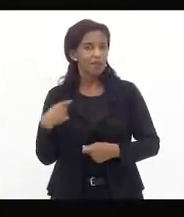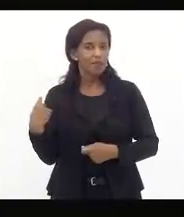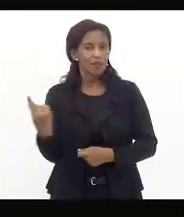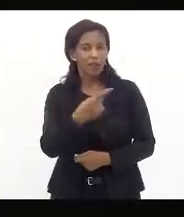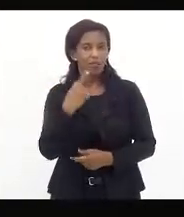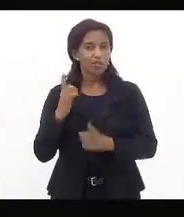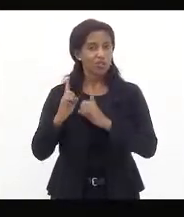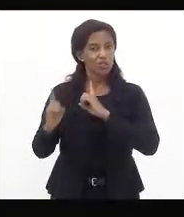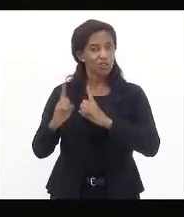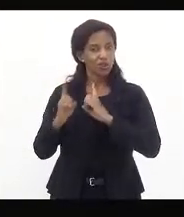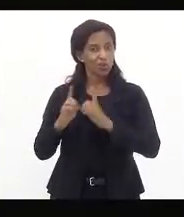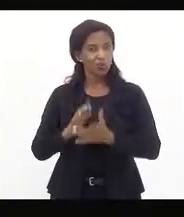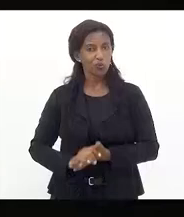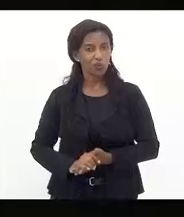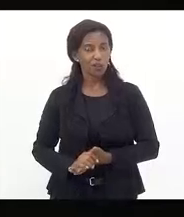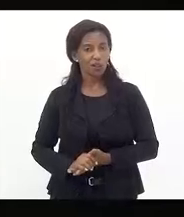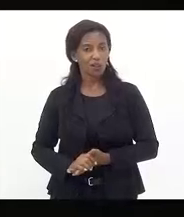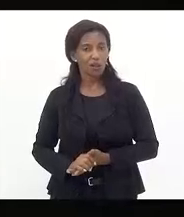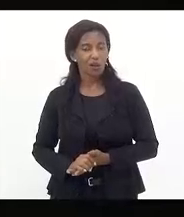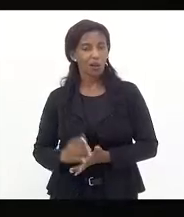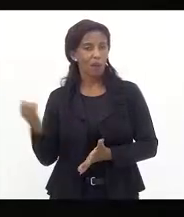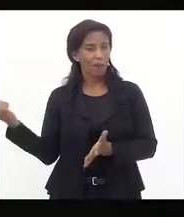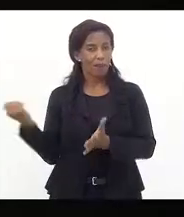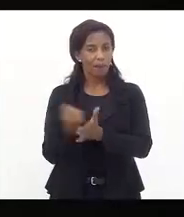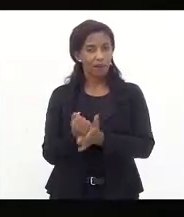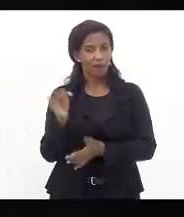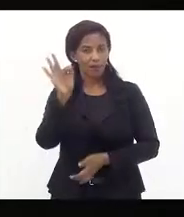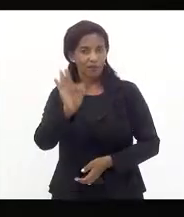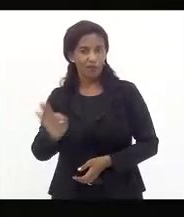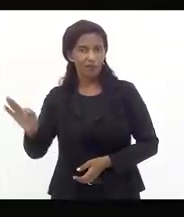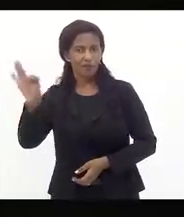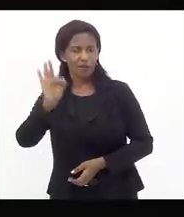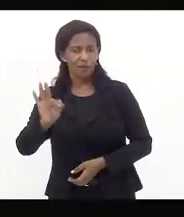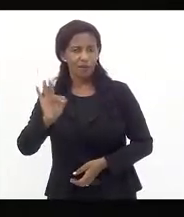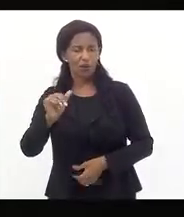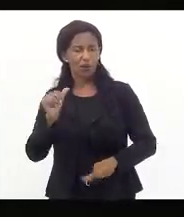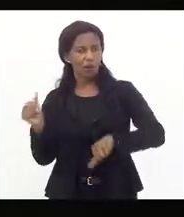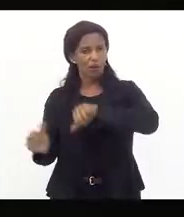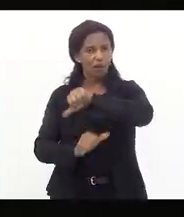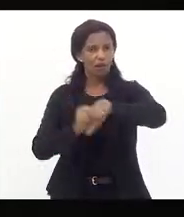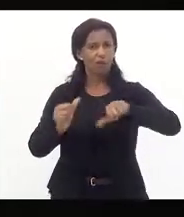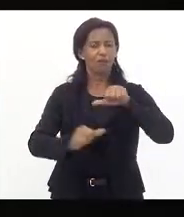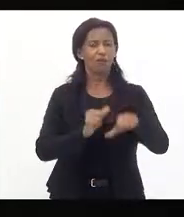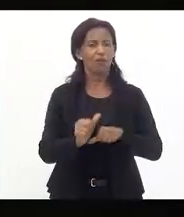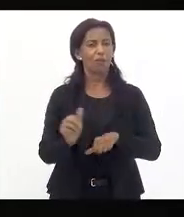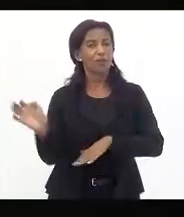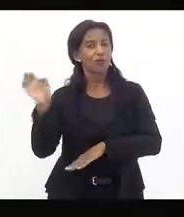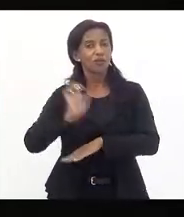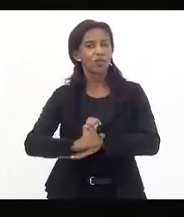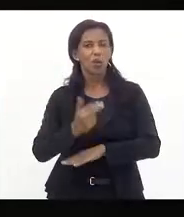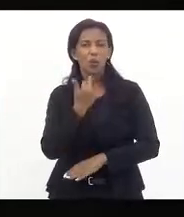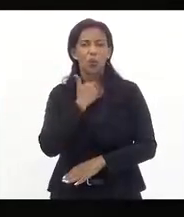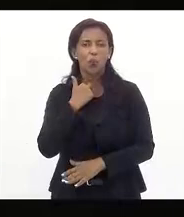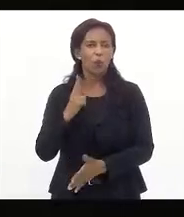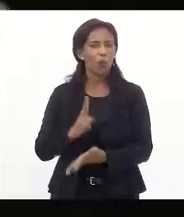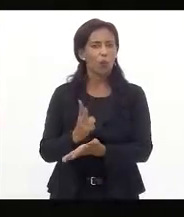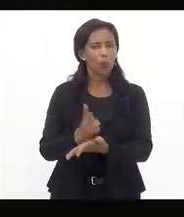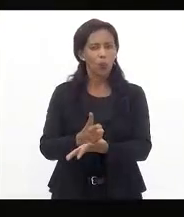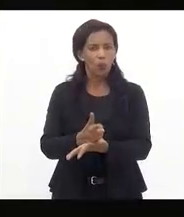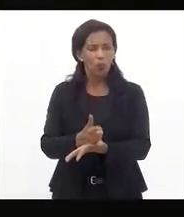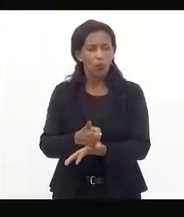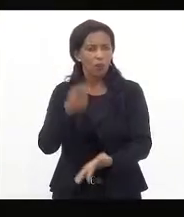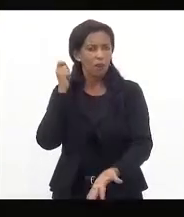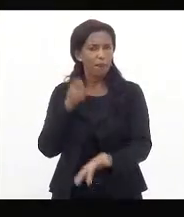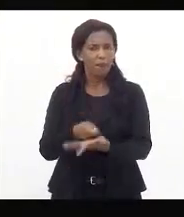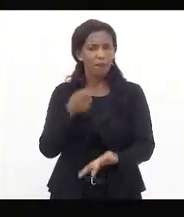discuta uma repactuação federativa, uma repactuação O Estado do Rio de Janeiro não pode continuar sendo